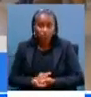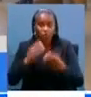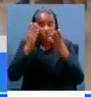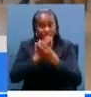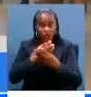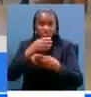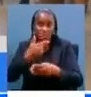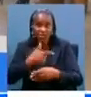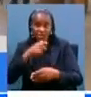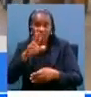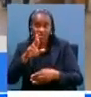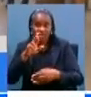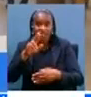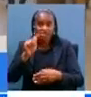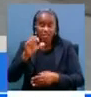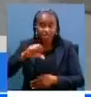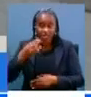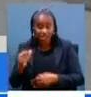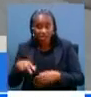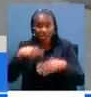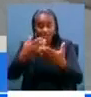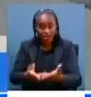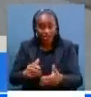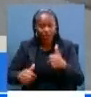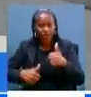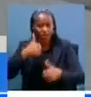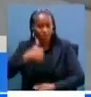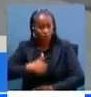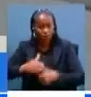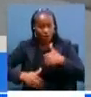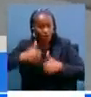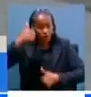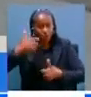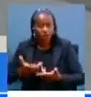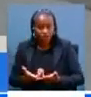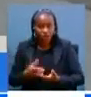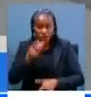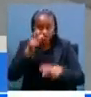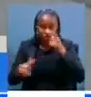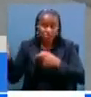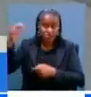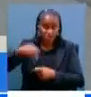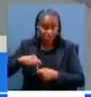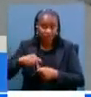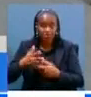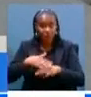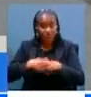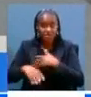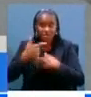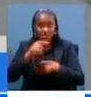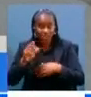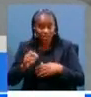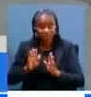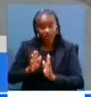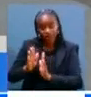cheque com skype access é dar boa nota na gestão dos passageiros que vão seguindo para fazer o check evitando filas numa avaliação